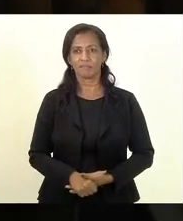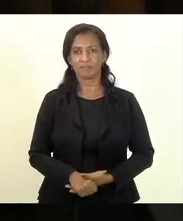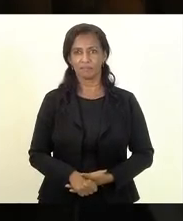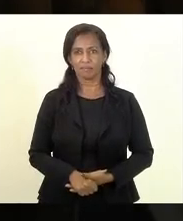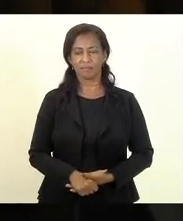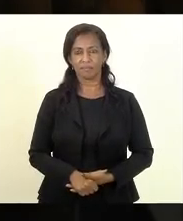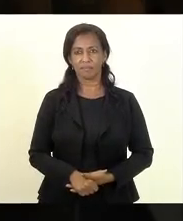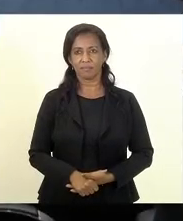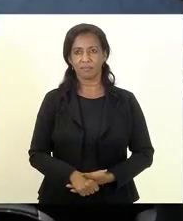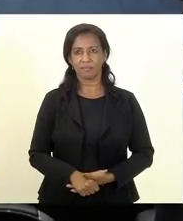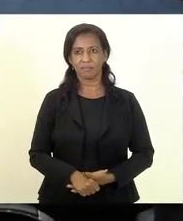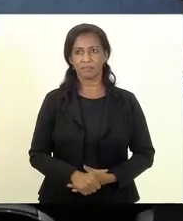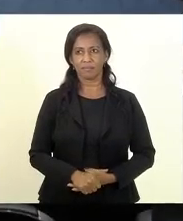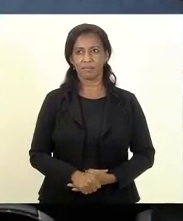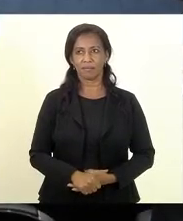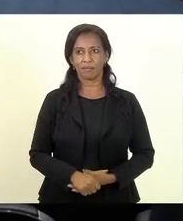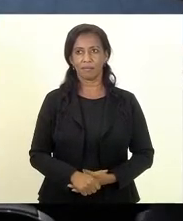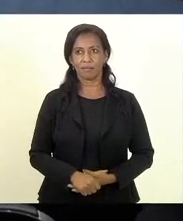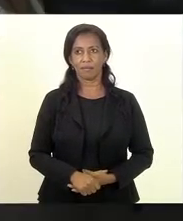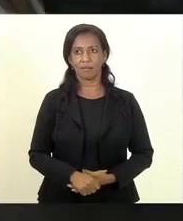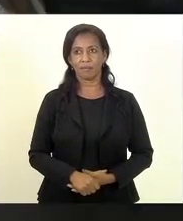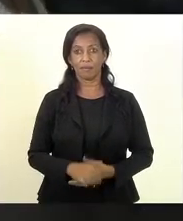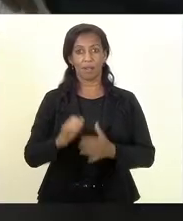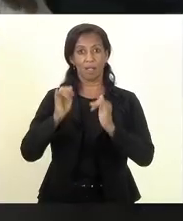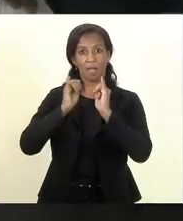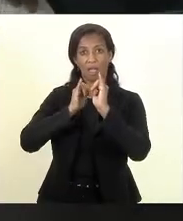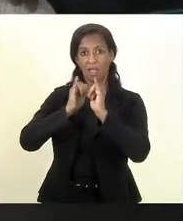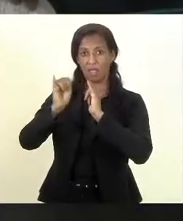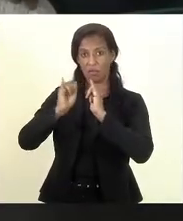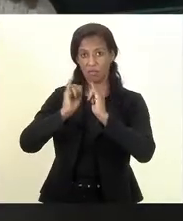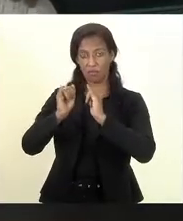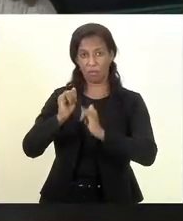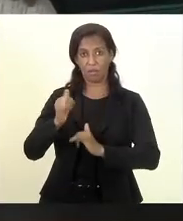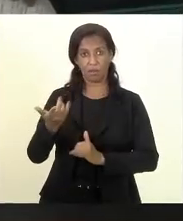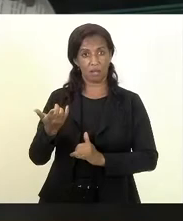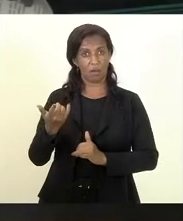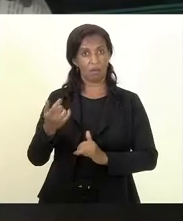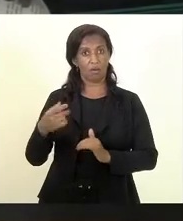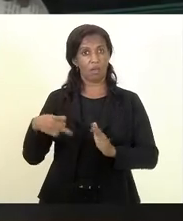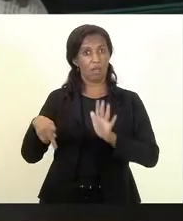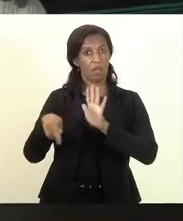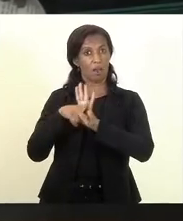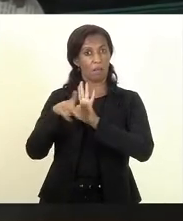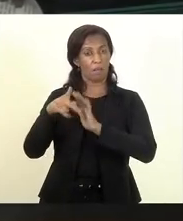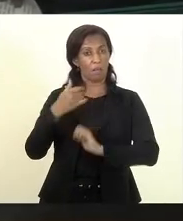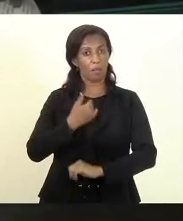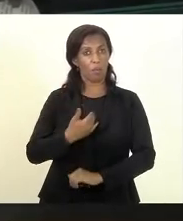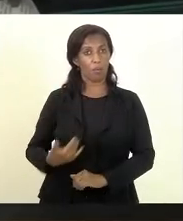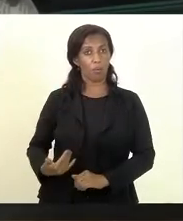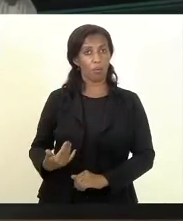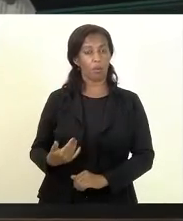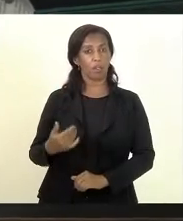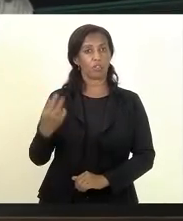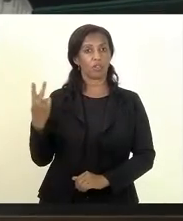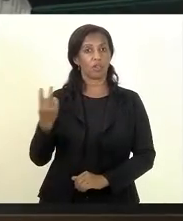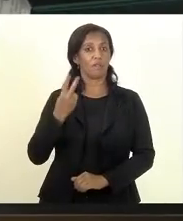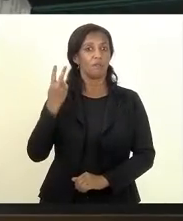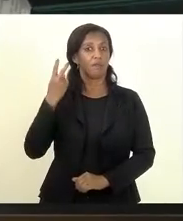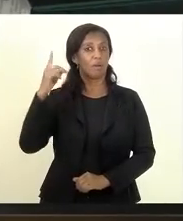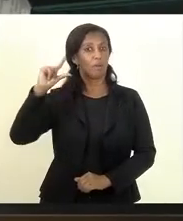deputado Luiz, é que ela é pública, porque, inclusive, constava preço mínimo no Palácio